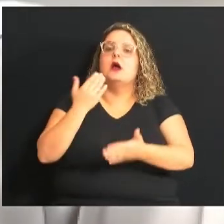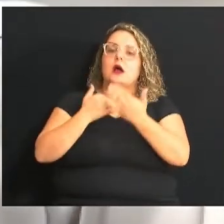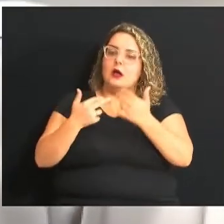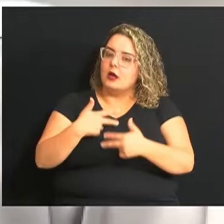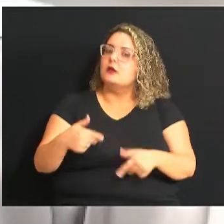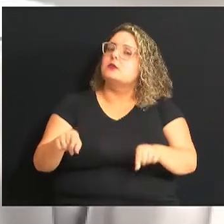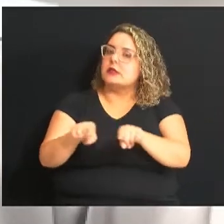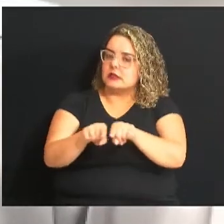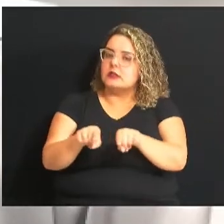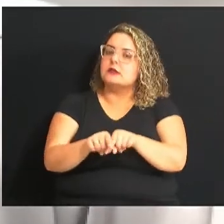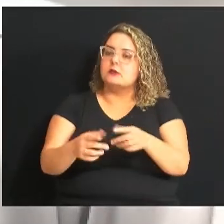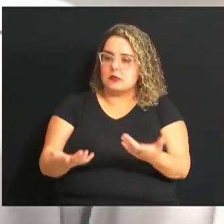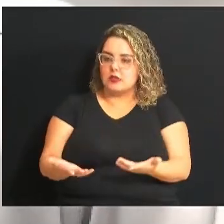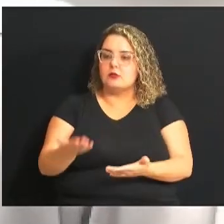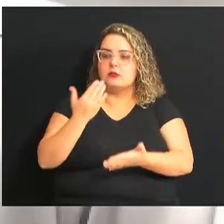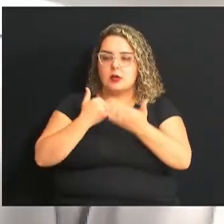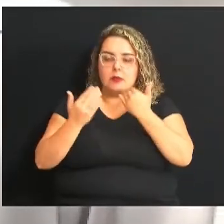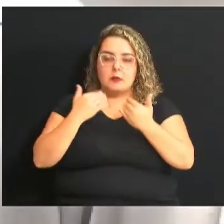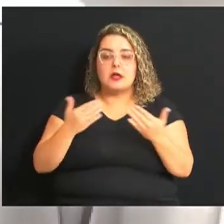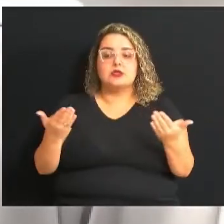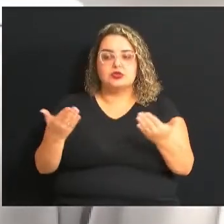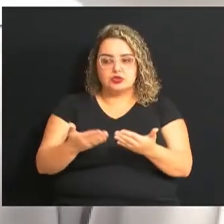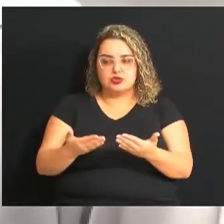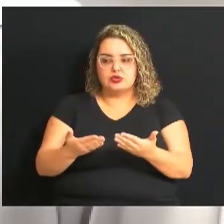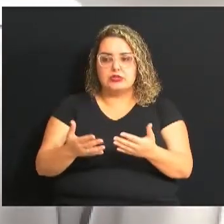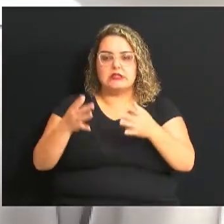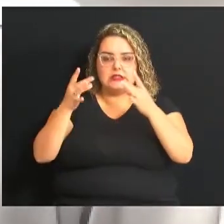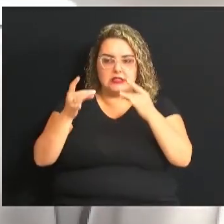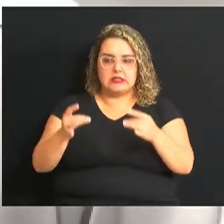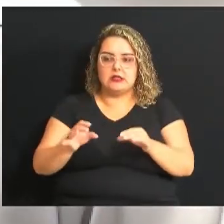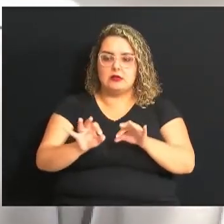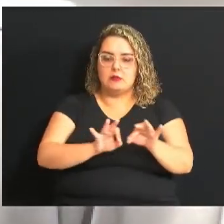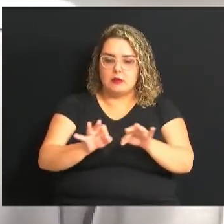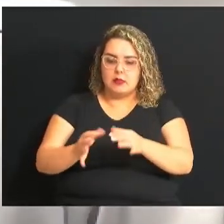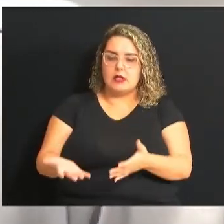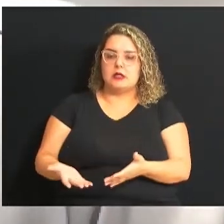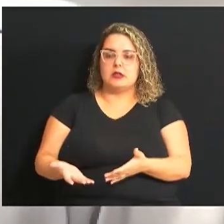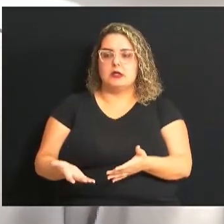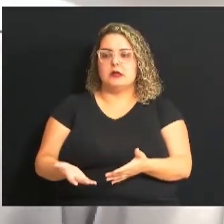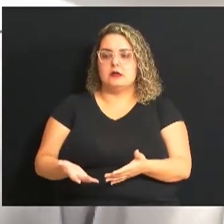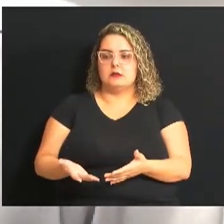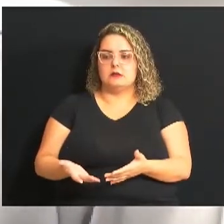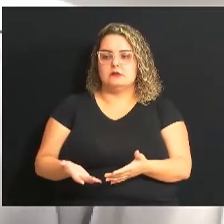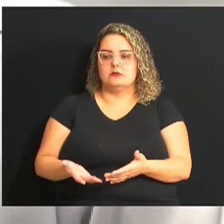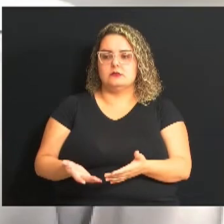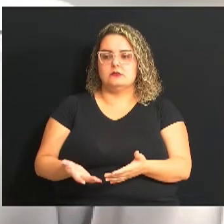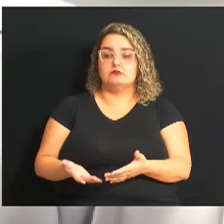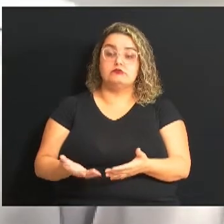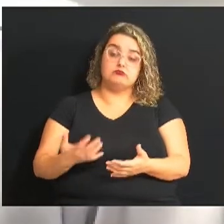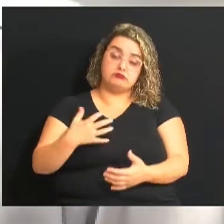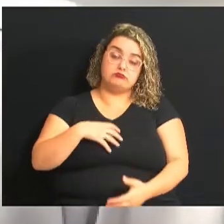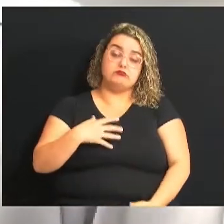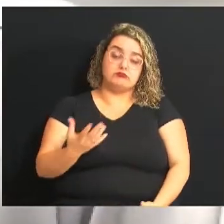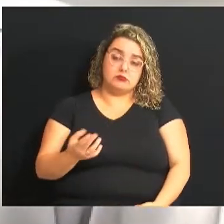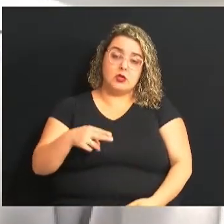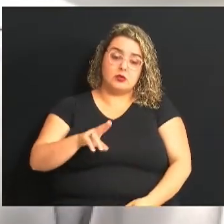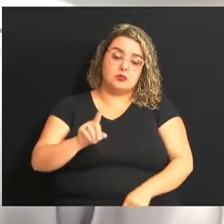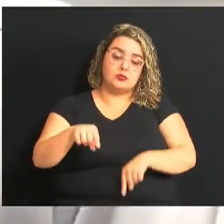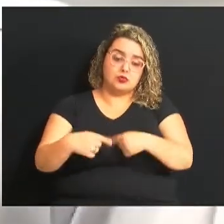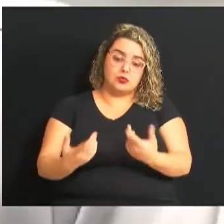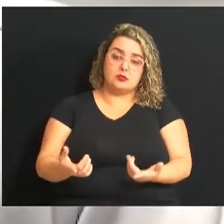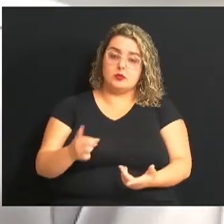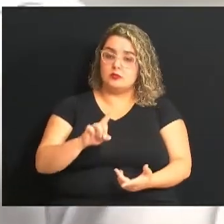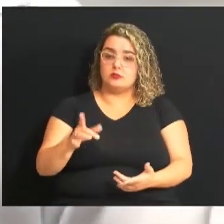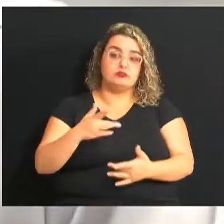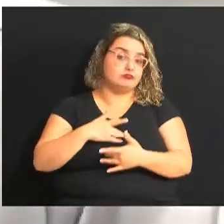também. Os alimentos de hoje, refinados e preparados, eles, de uma certa forma, não são tão